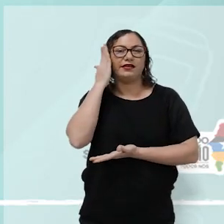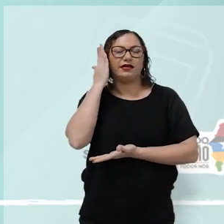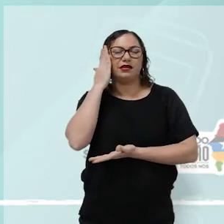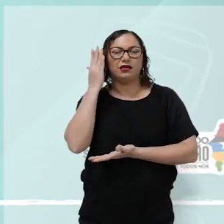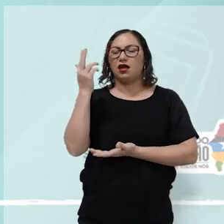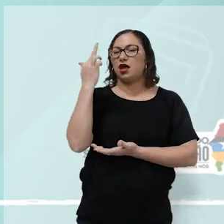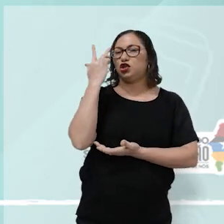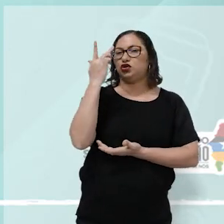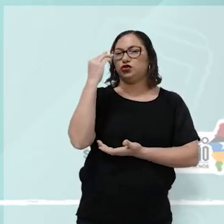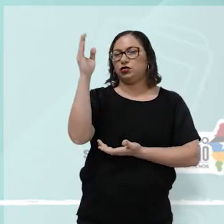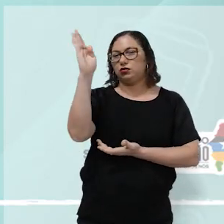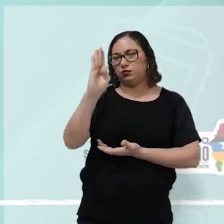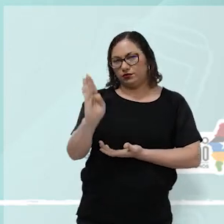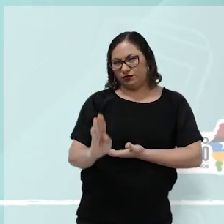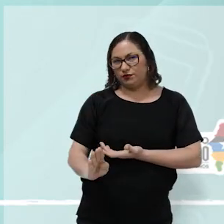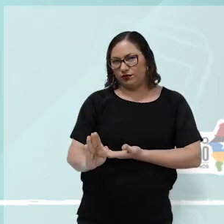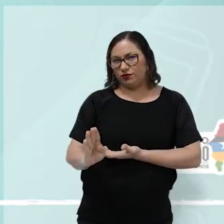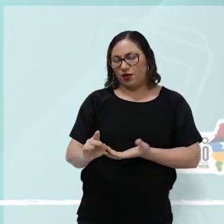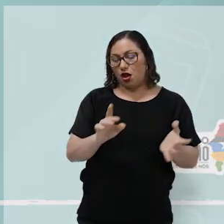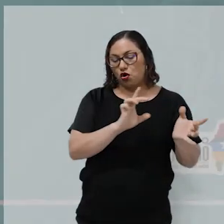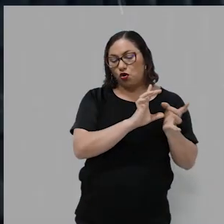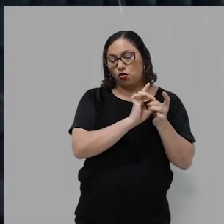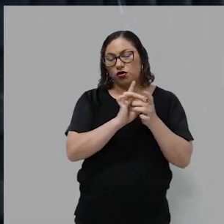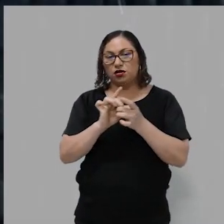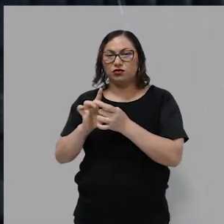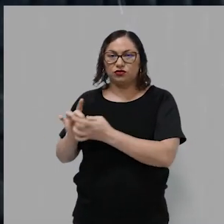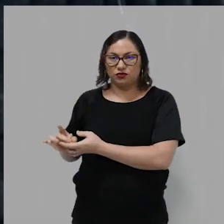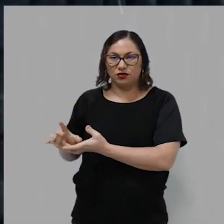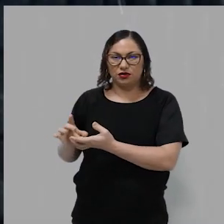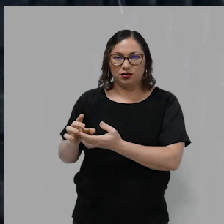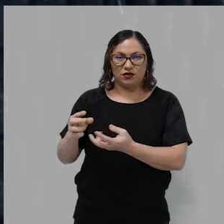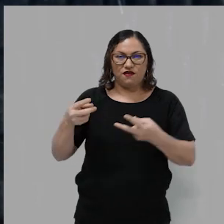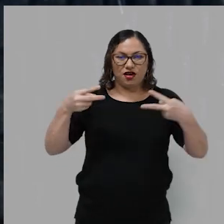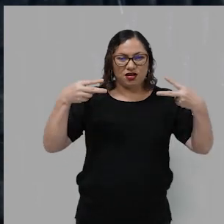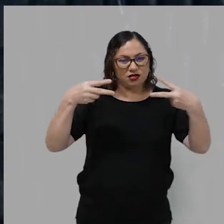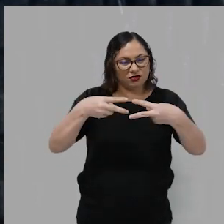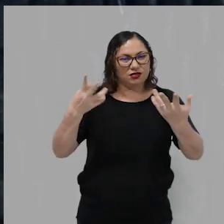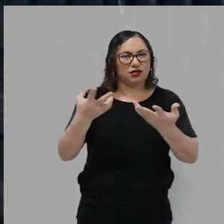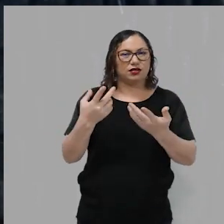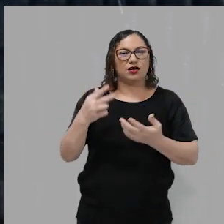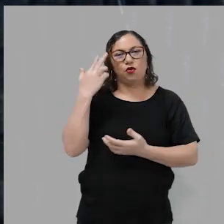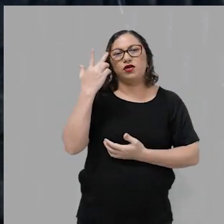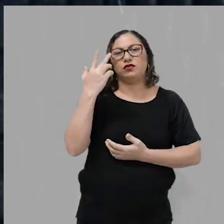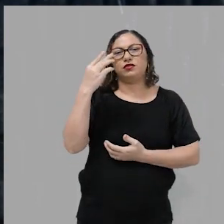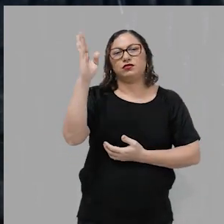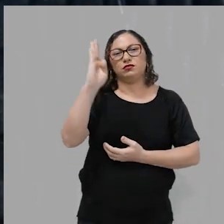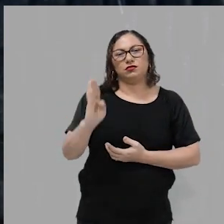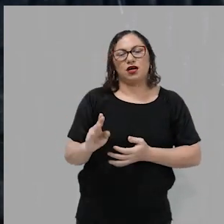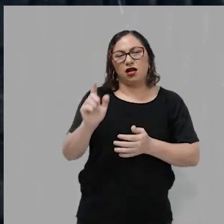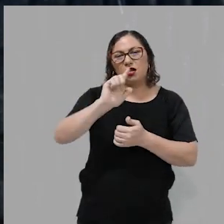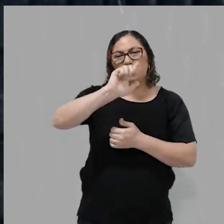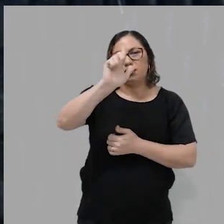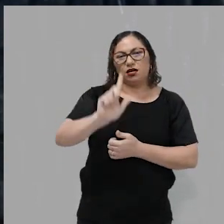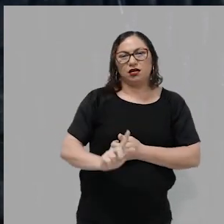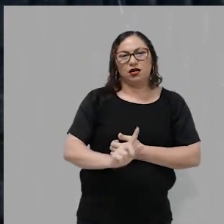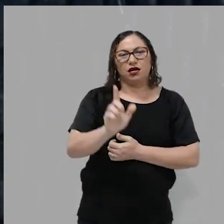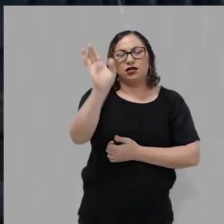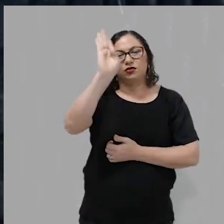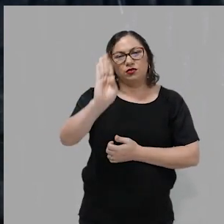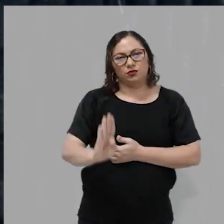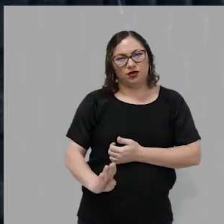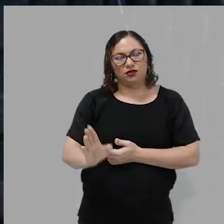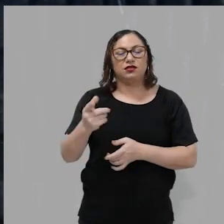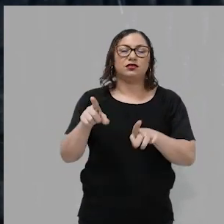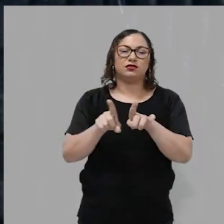coisa da história do Brasil, ou seja, contextualizem, façam um link com a história brasileira, literatura brasileira, entre outros